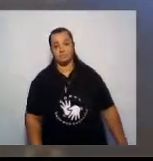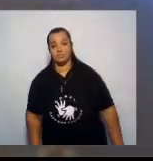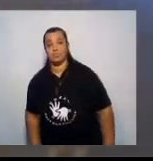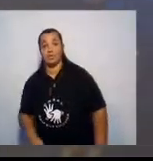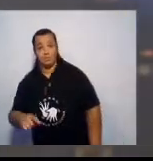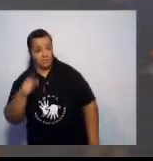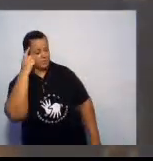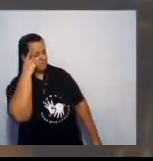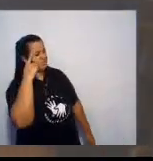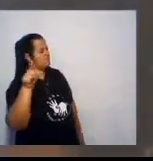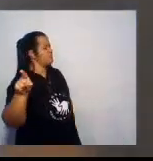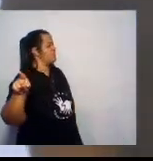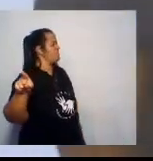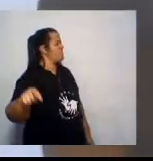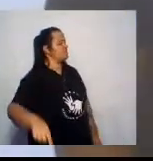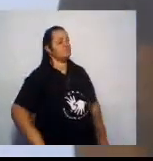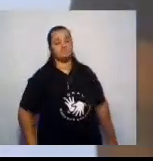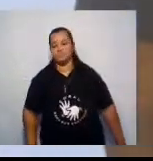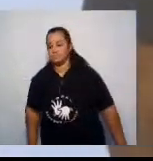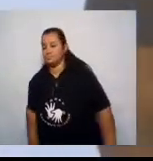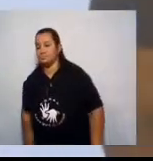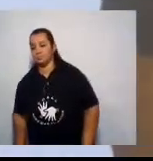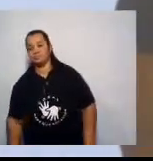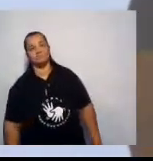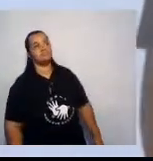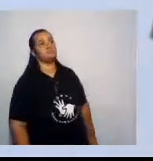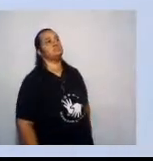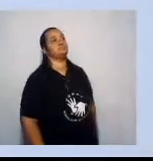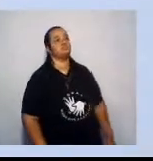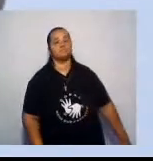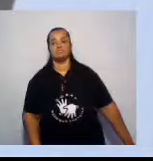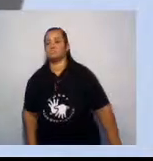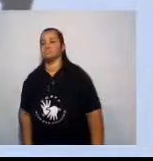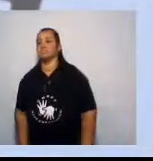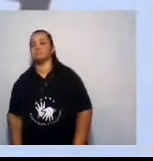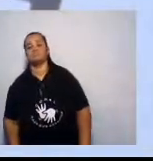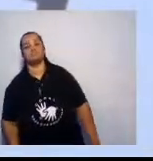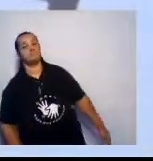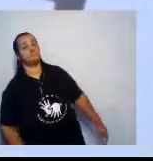Em vez de você ficar pensando nele,